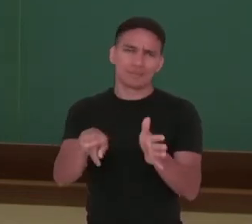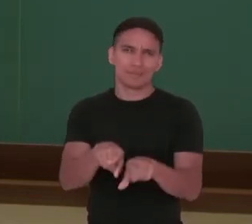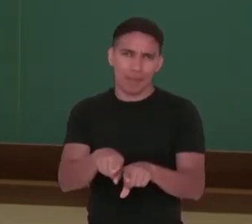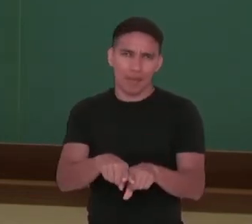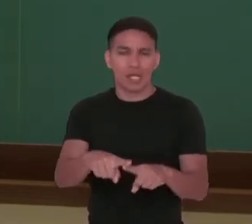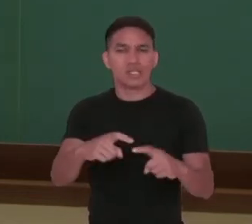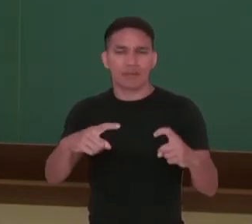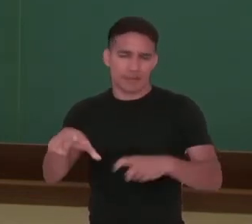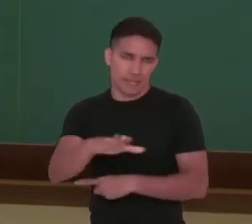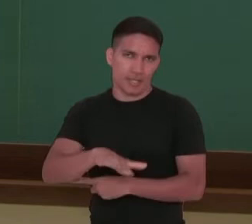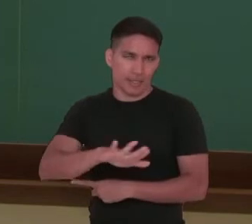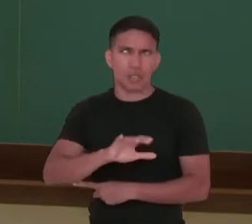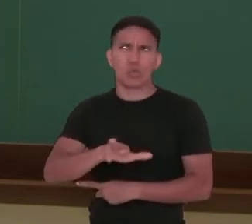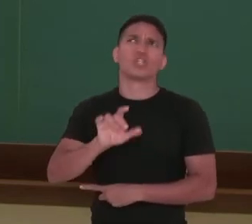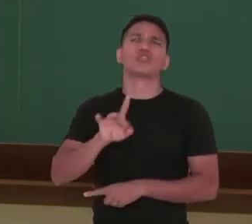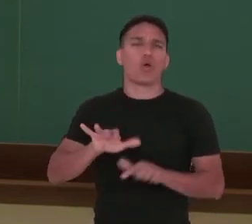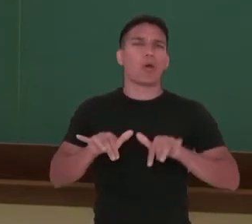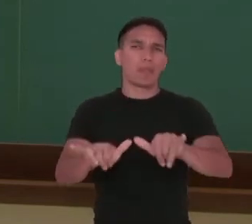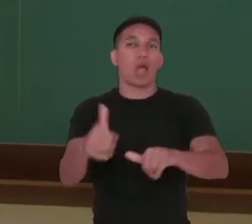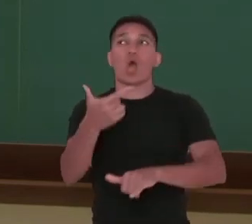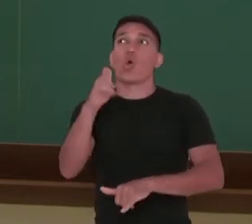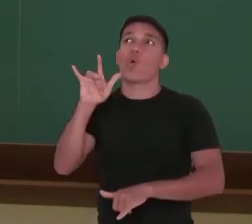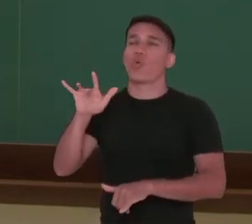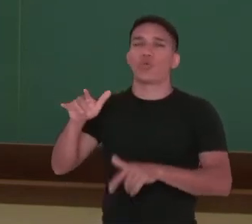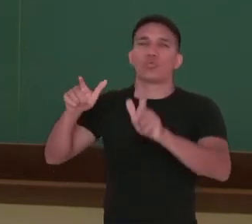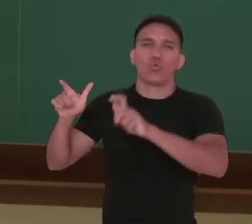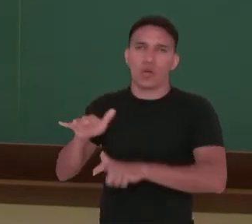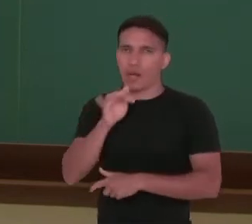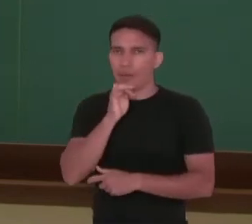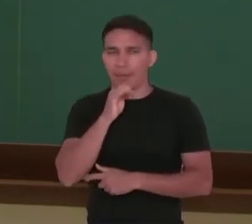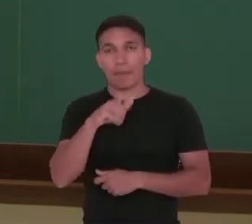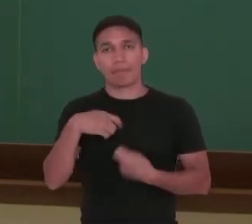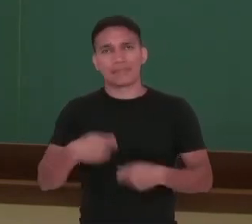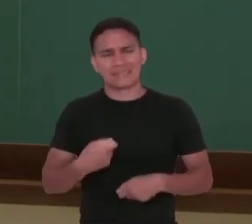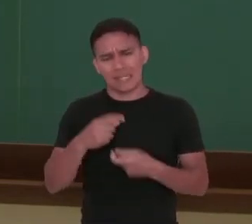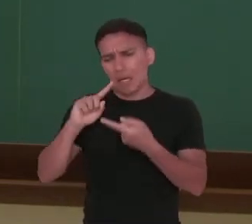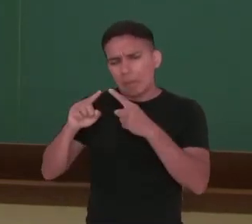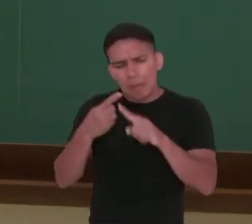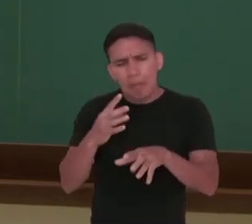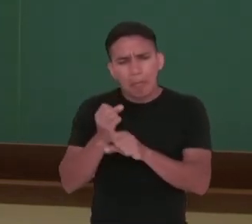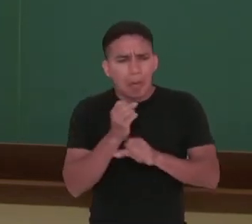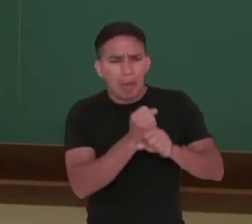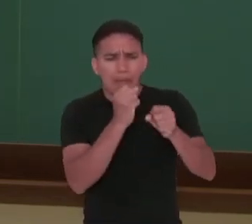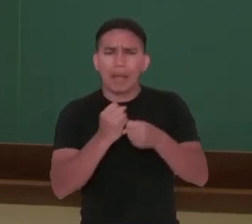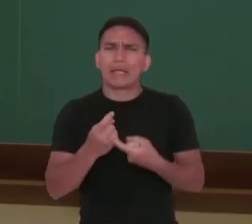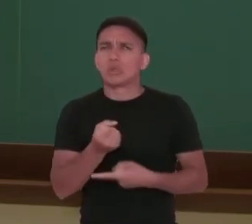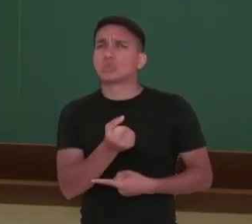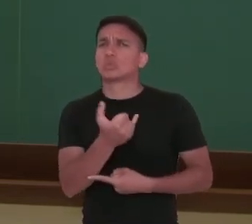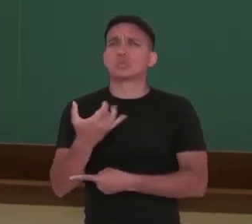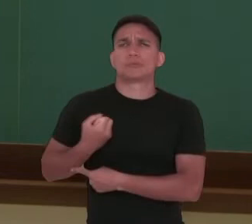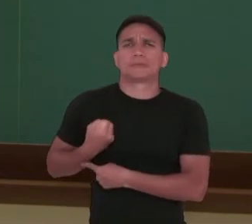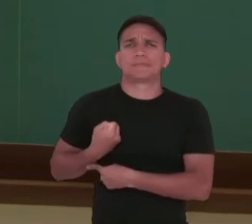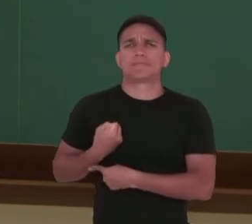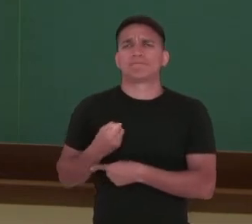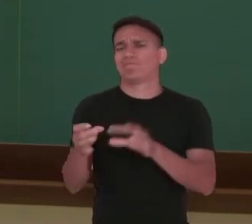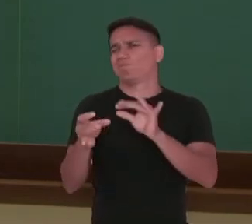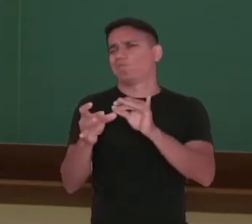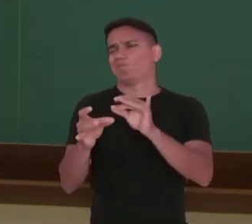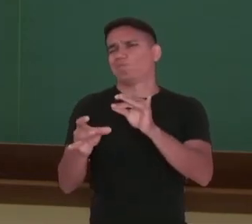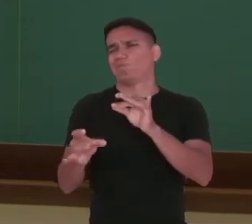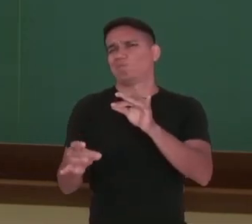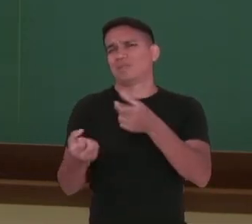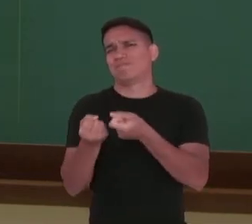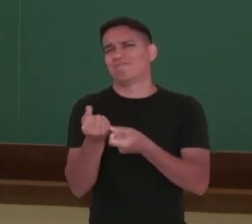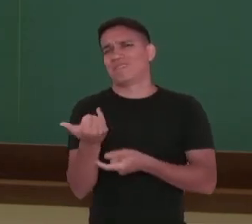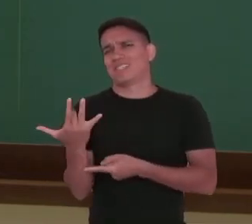mercado, você vai em outros lugares, por exemplo, você tem que fazer uma conta com um número muito grande. Não é